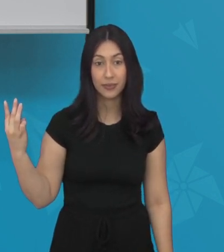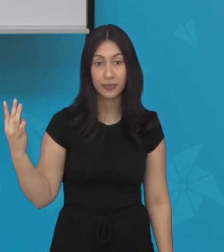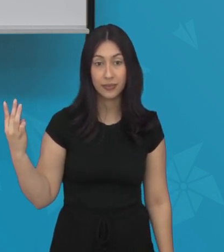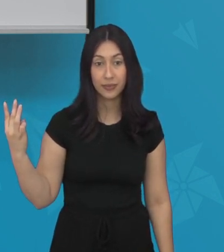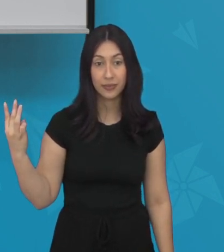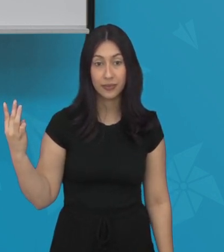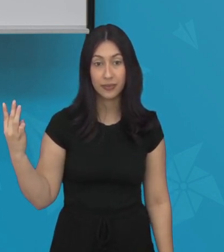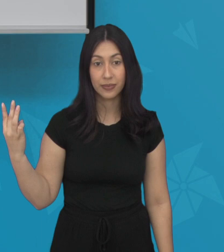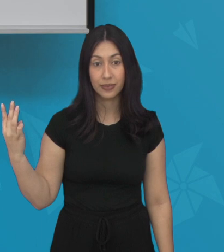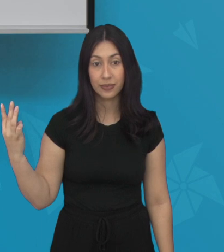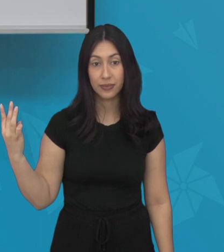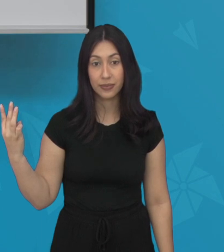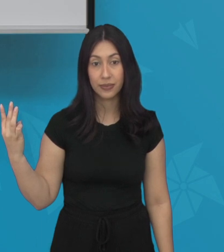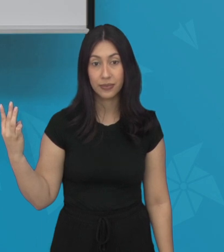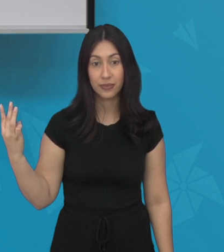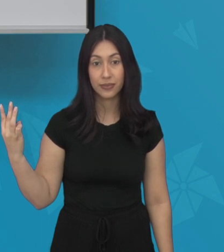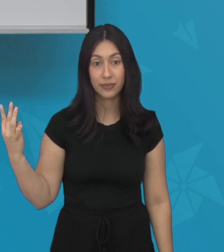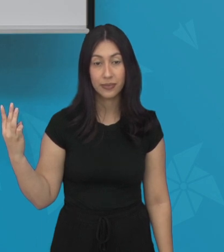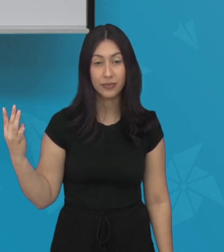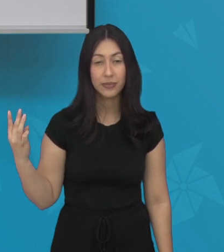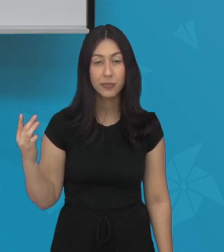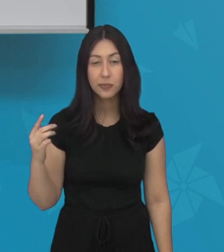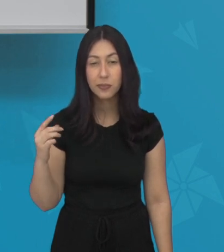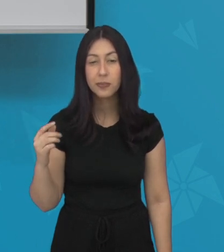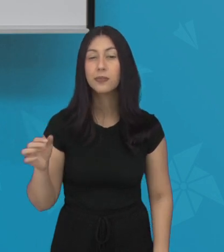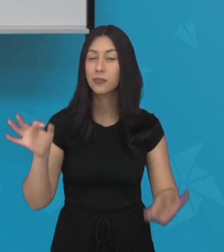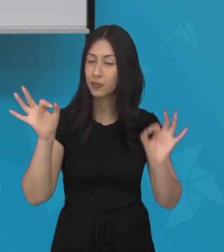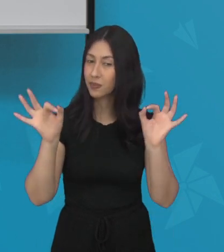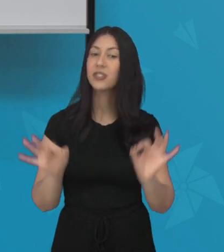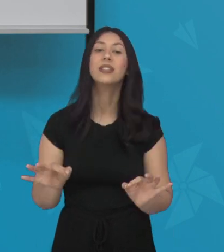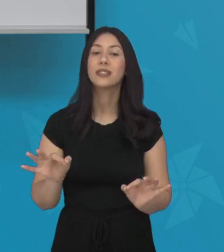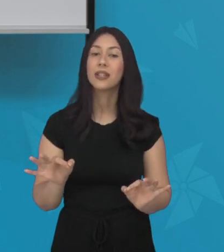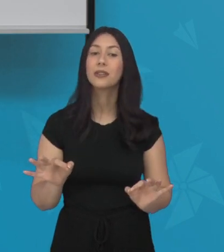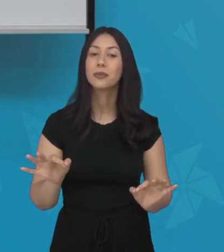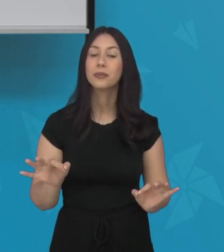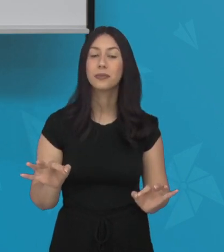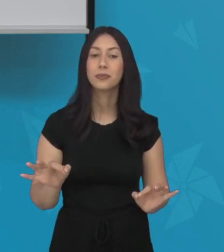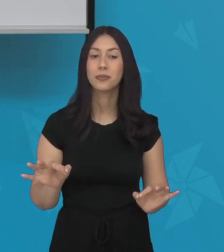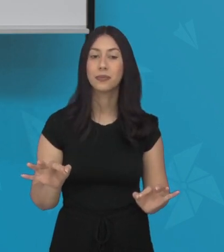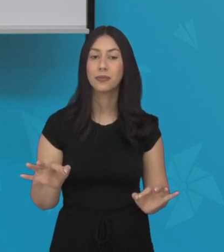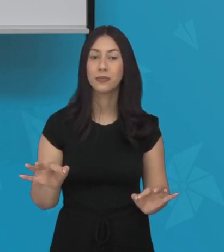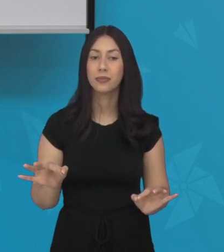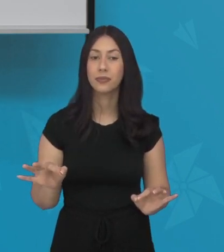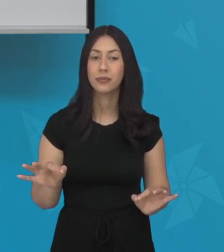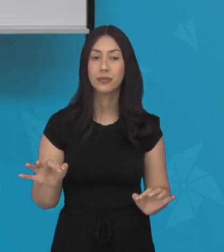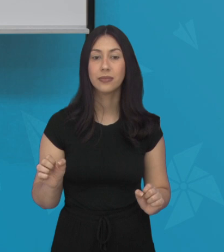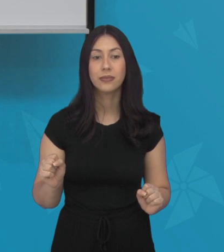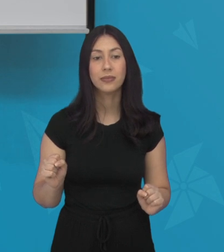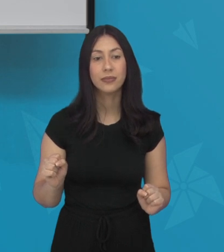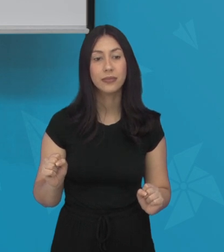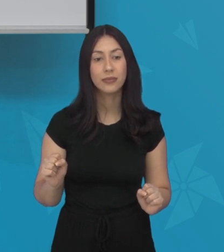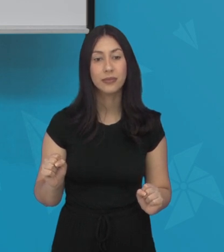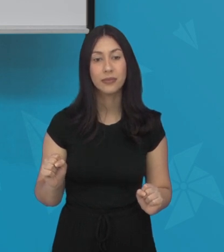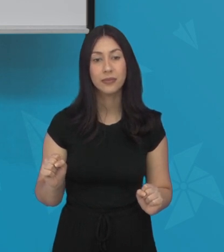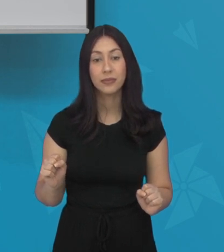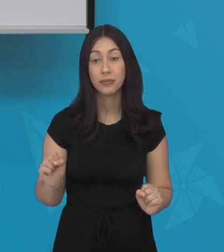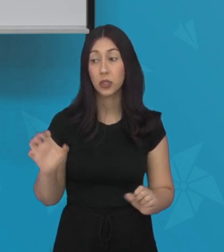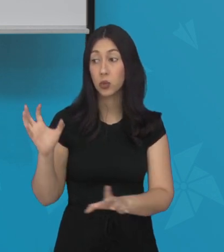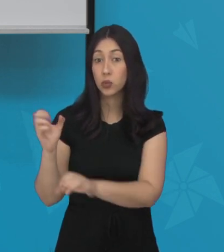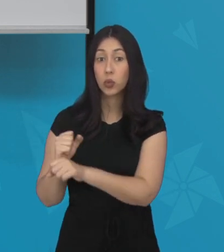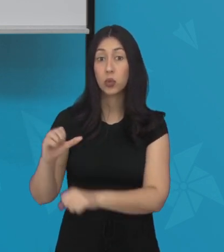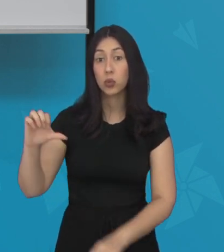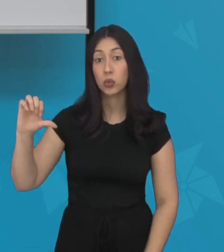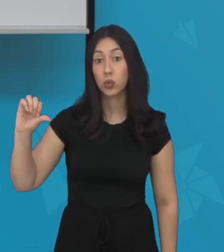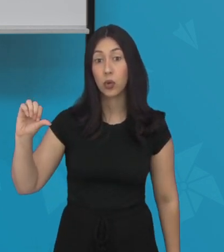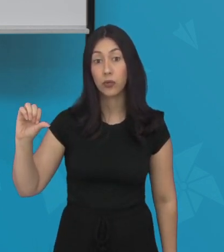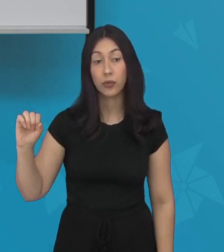bicarbonato. Vamos ver se a gente está deixando mais algum. Não, esses aqui são os reagentes, né? Então temos 6 aqui, 3 aqui,